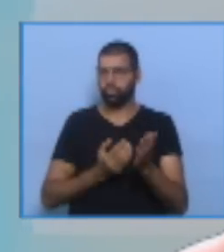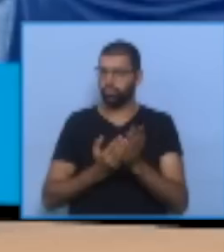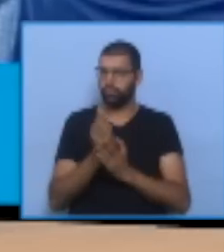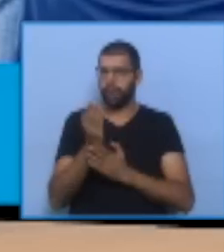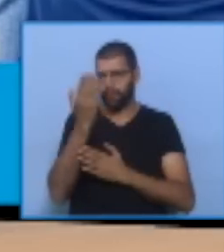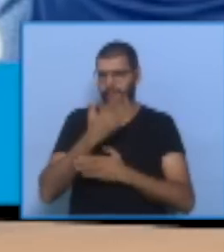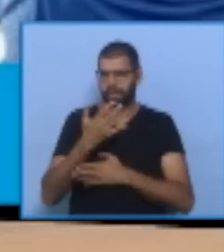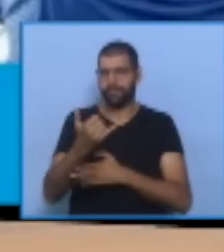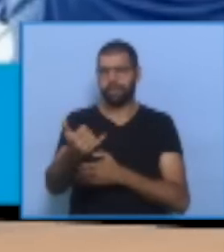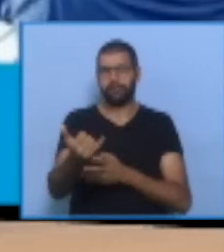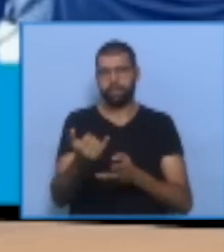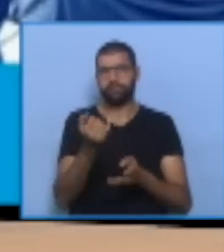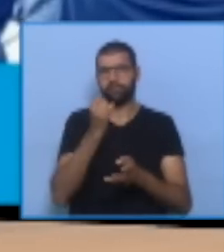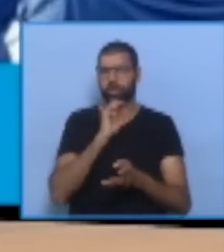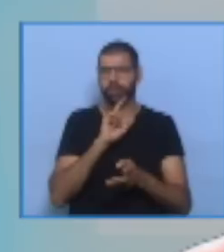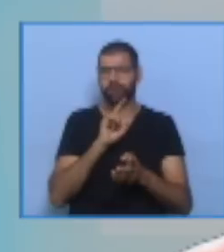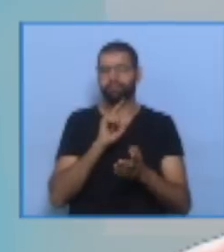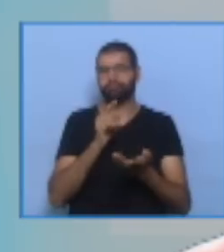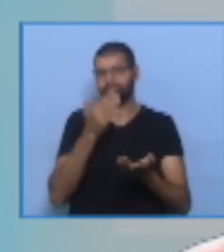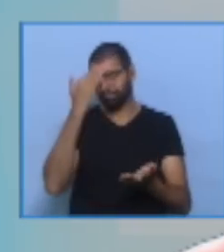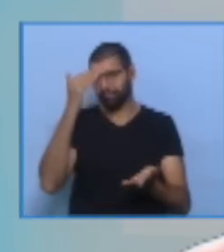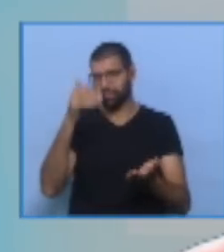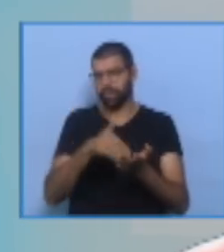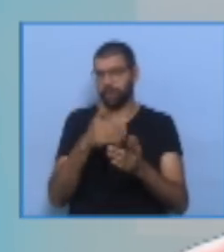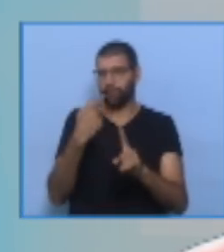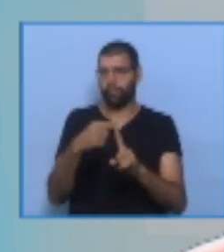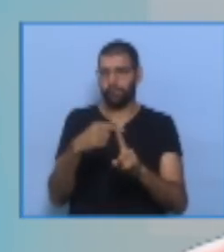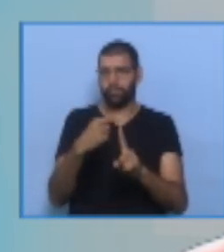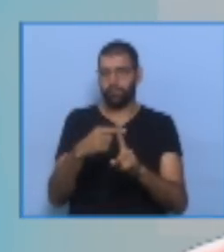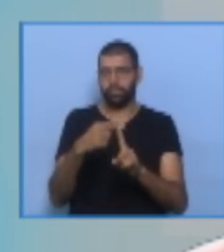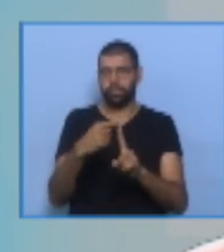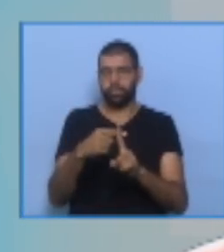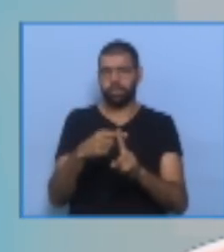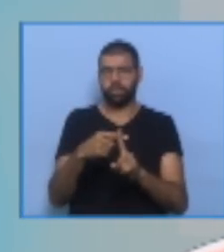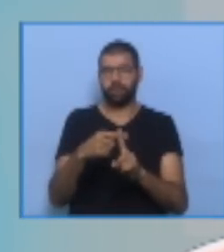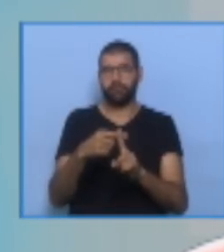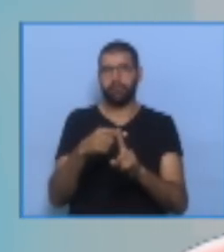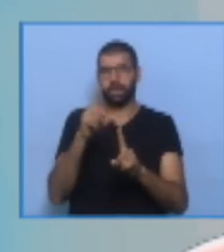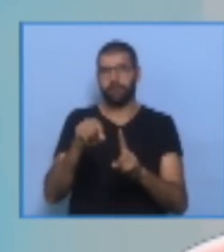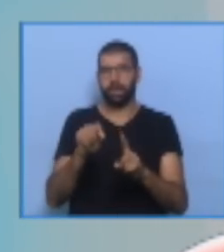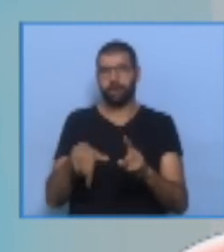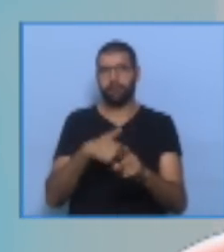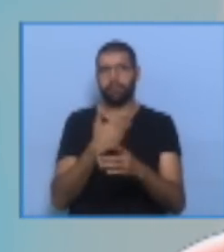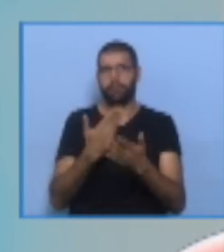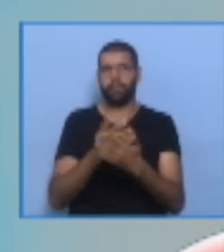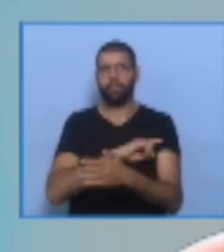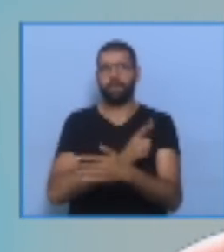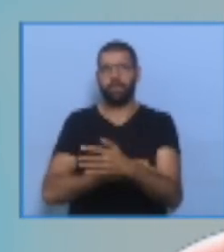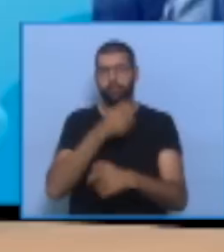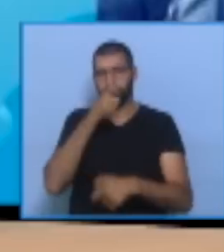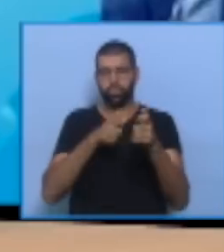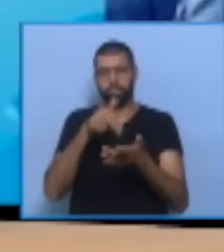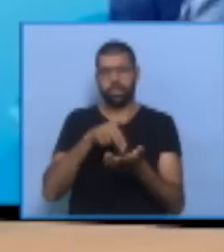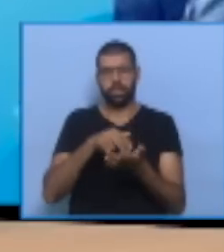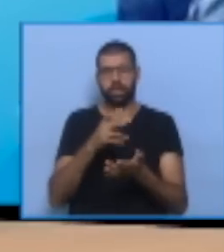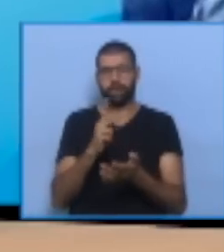nos próximos dias, que resultem realmente no benefício também e no fortalecimento da presença dos vicentinos aqui no